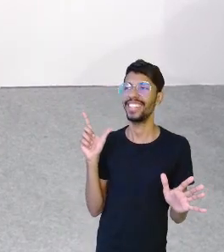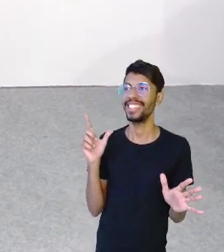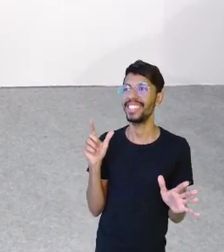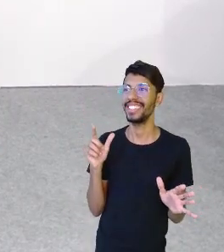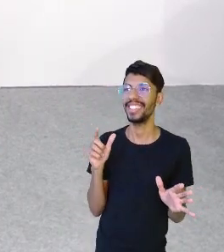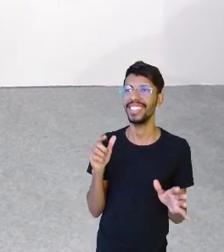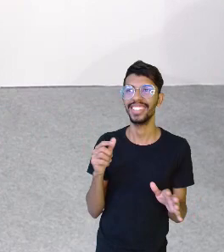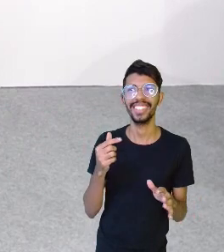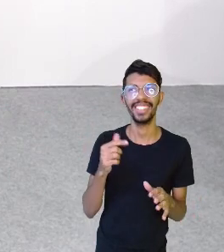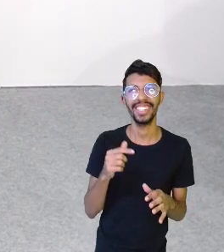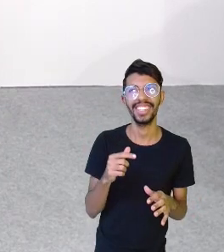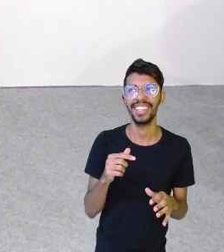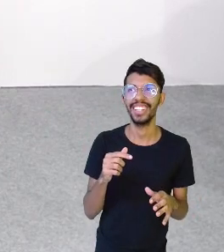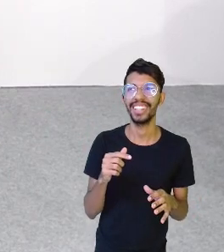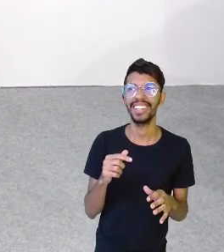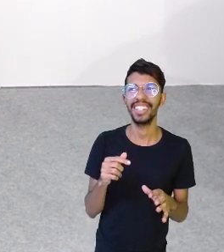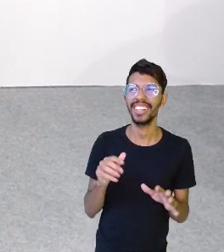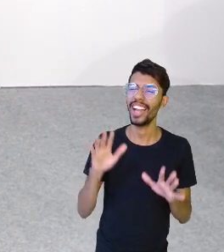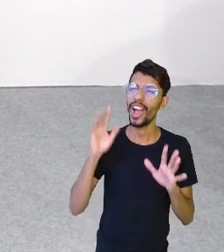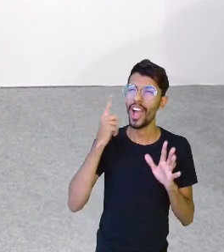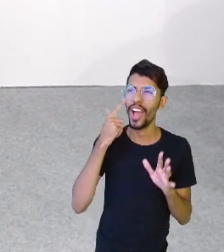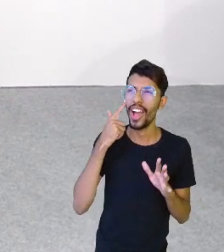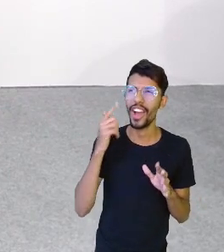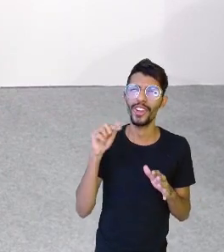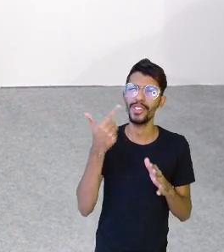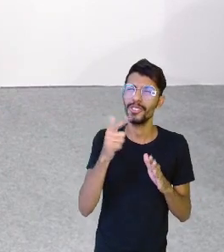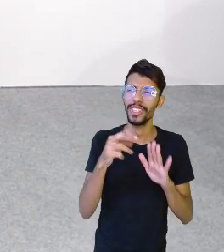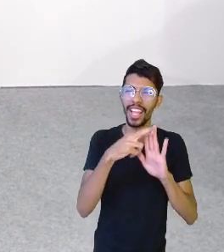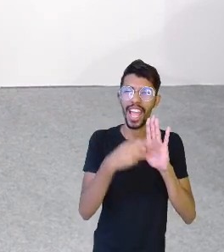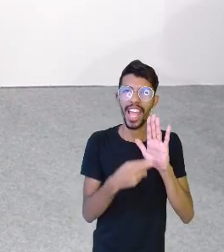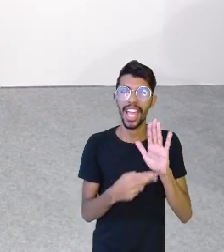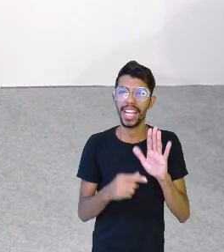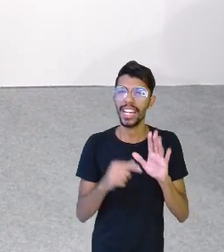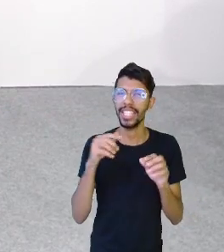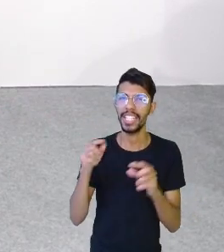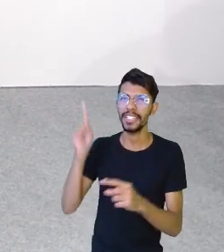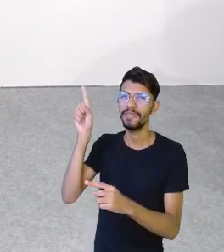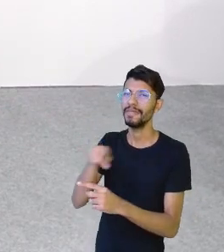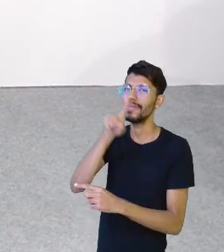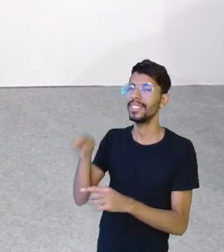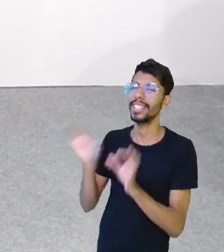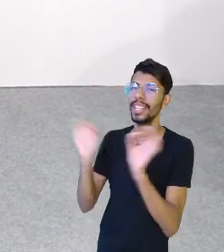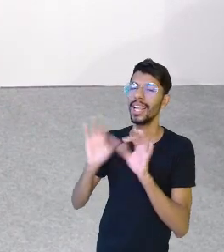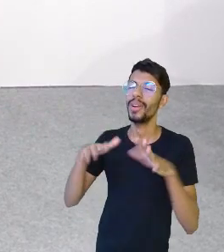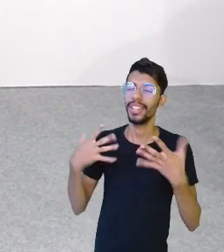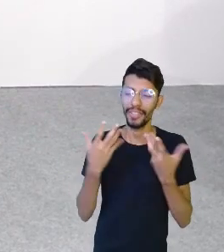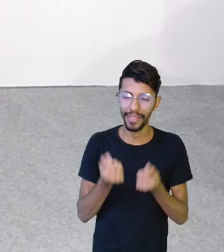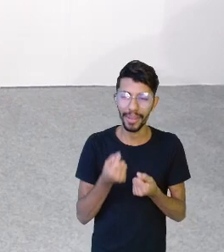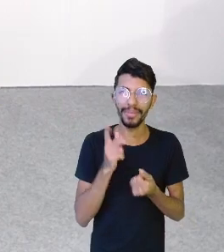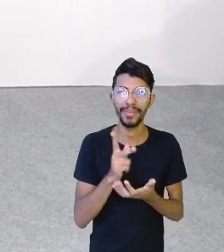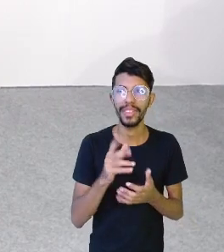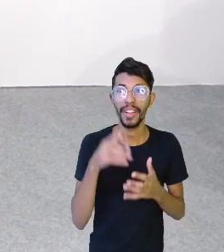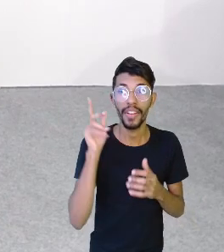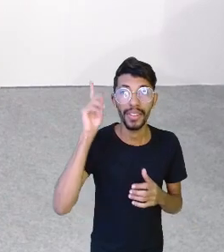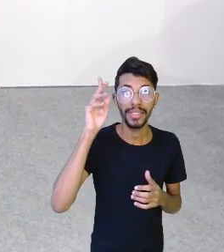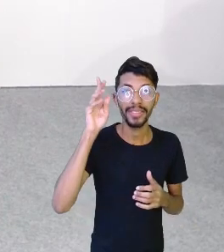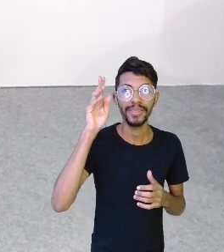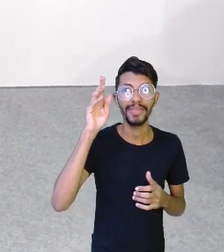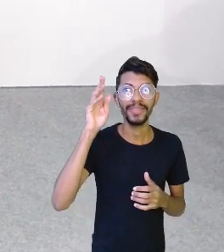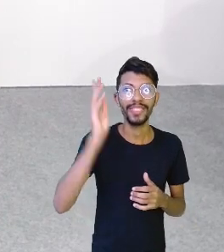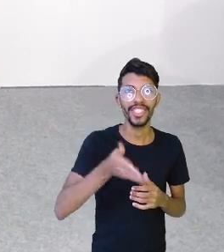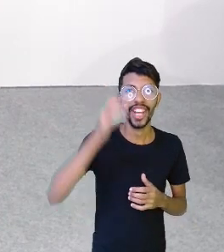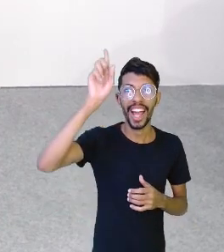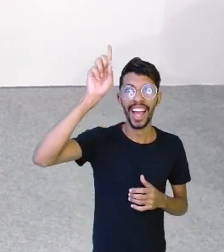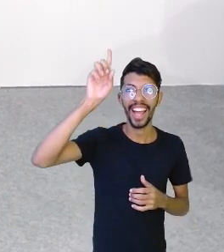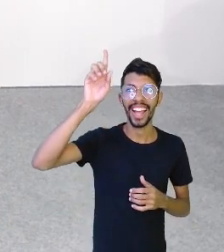O resultado a gente não tinha colocado essa regra de queimar a partida, eu vou considerar. Vamos lá. Valendo? Foi